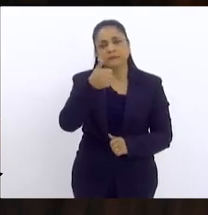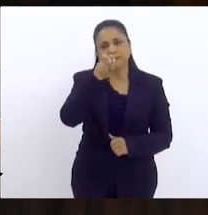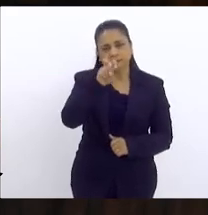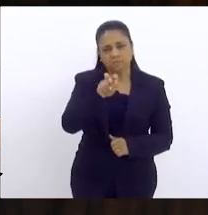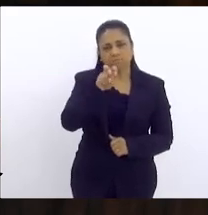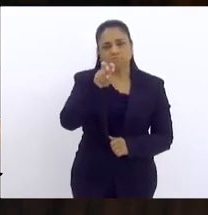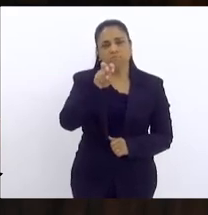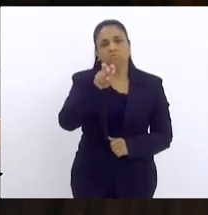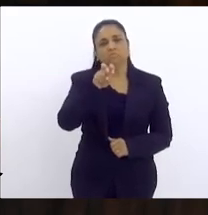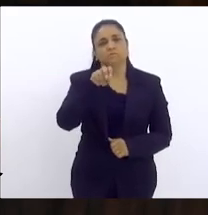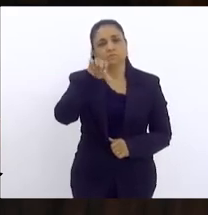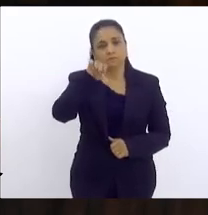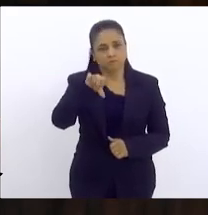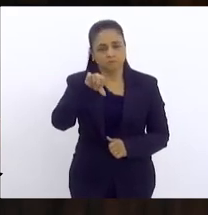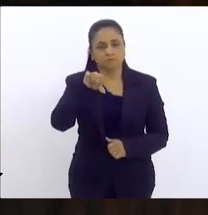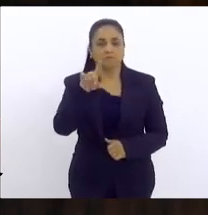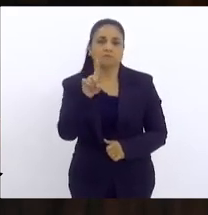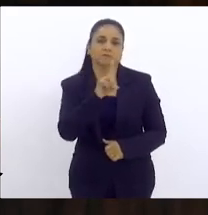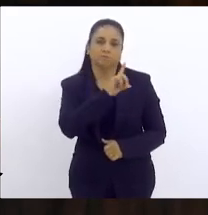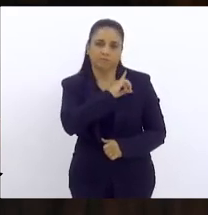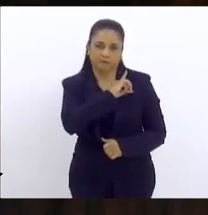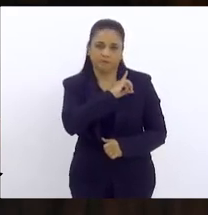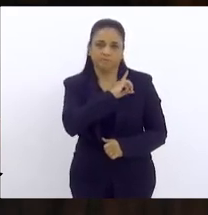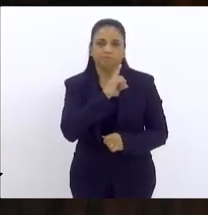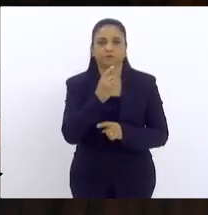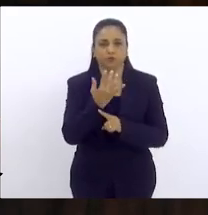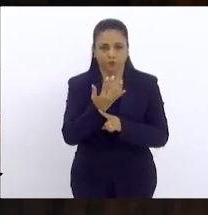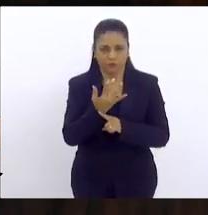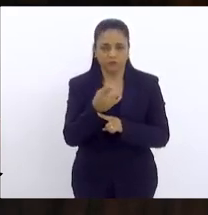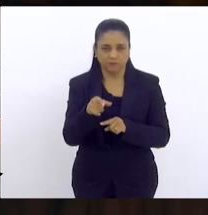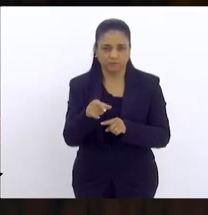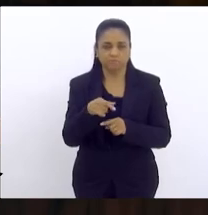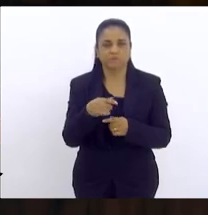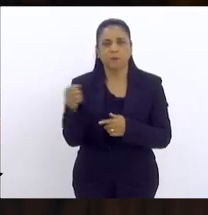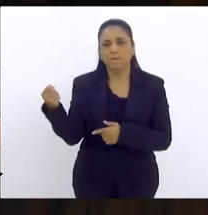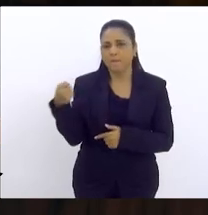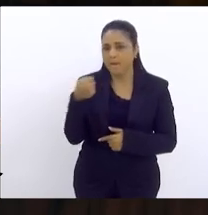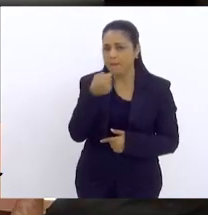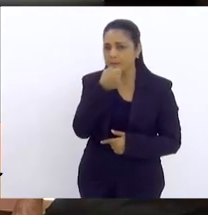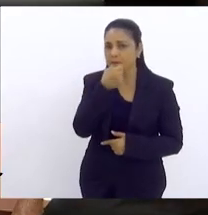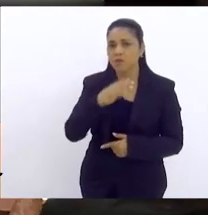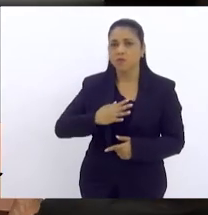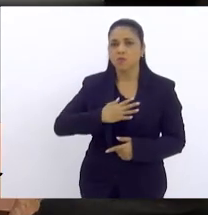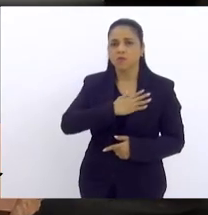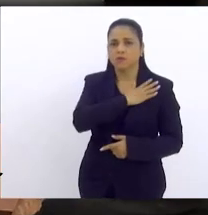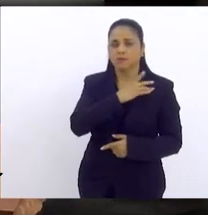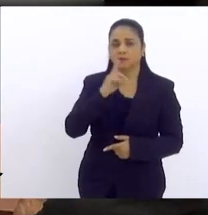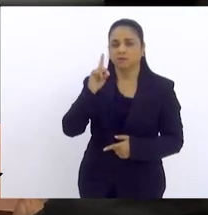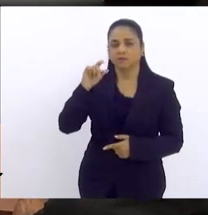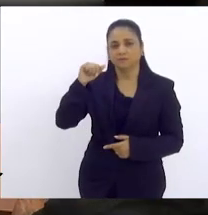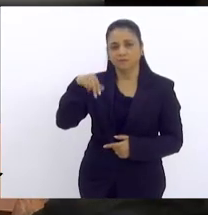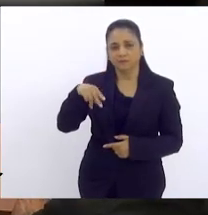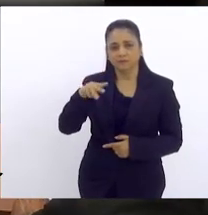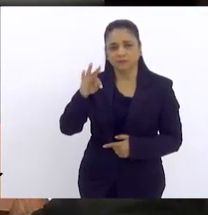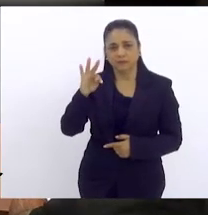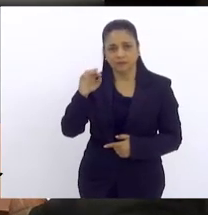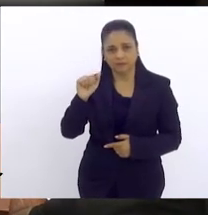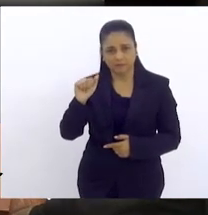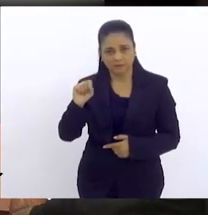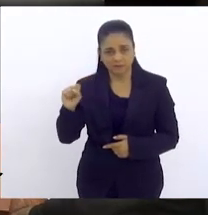passa a palavra então Coronel Dantas passa a palavra então para o Coronel